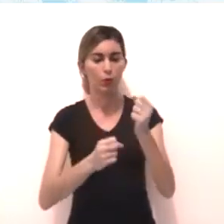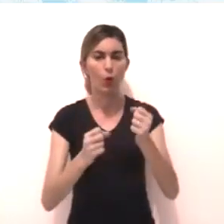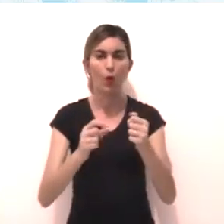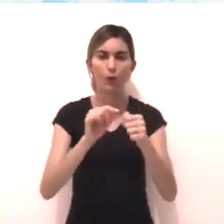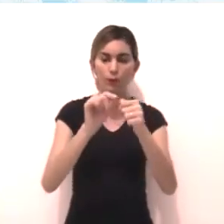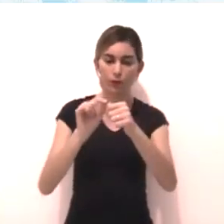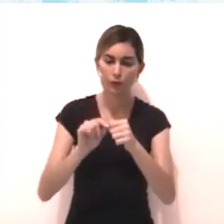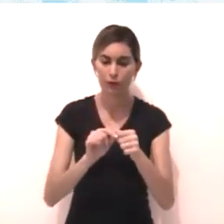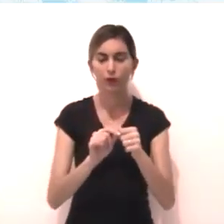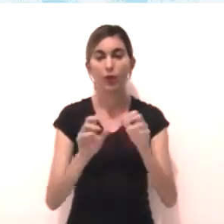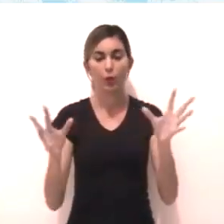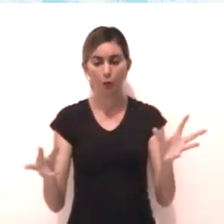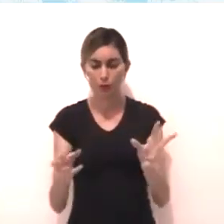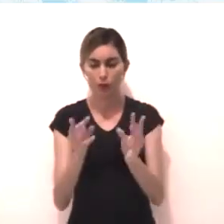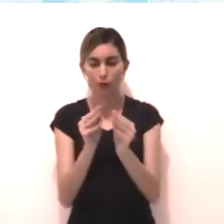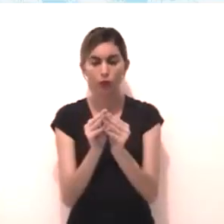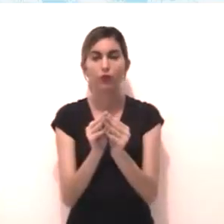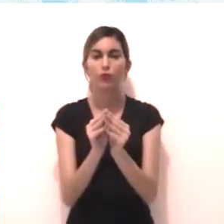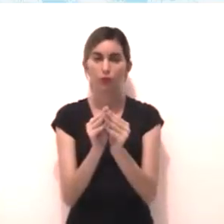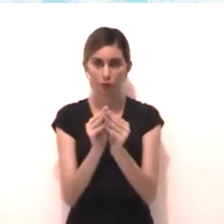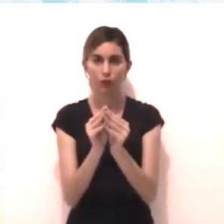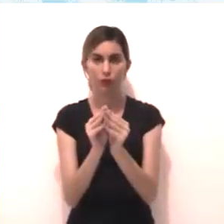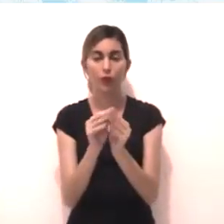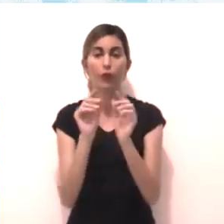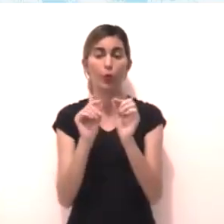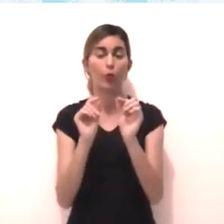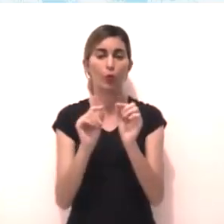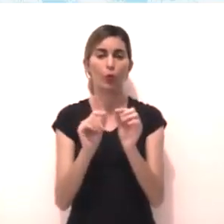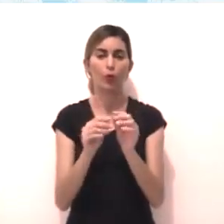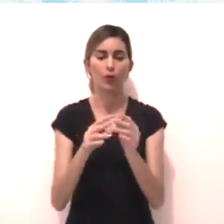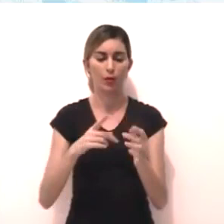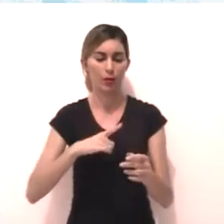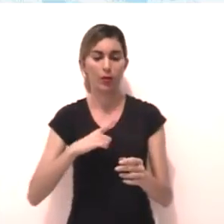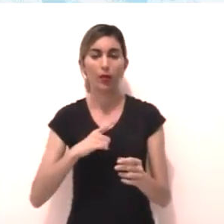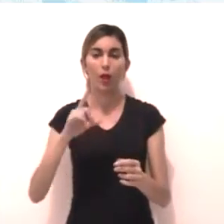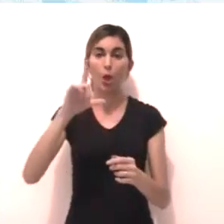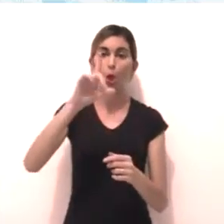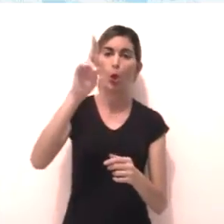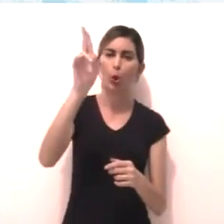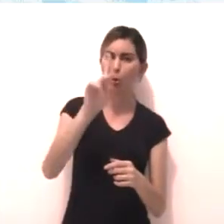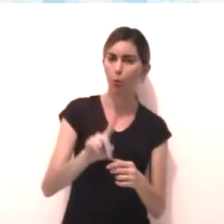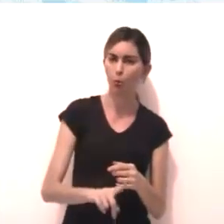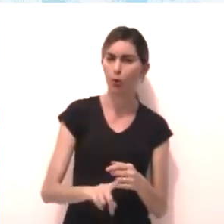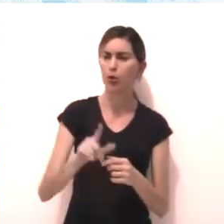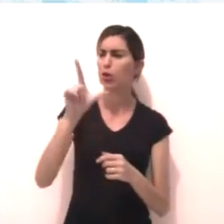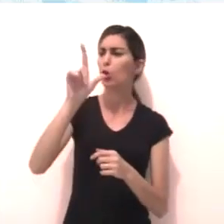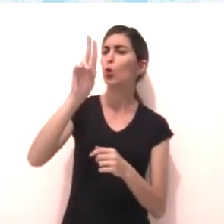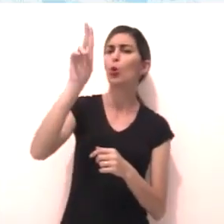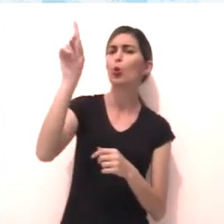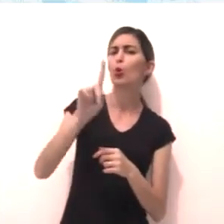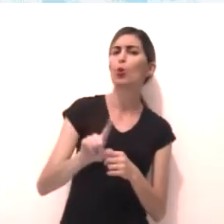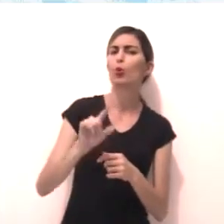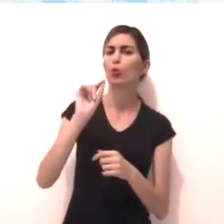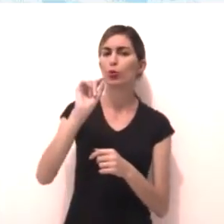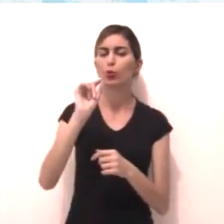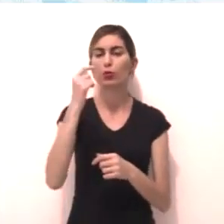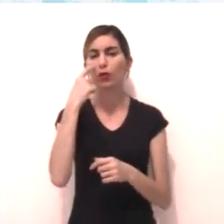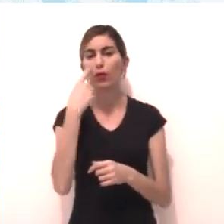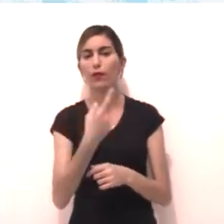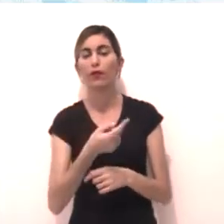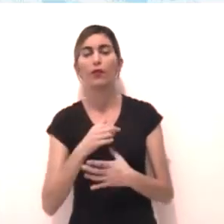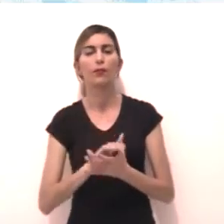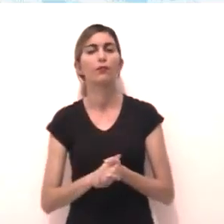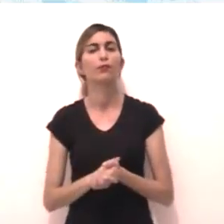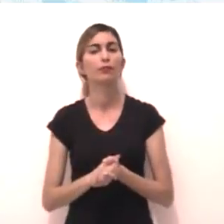fotossíntese, eu estou falando de uma síntese que acontece na presença da luz. E que luz é essa? Vamos ver